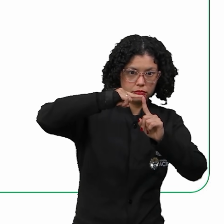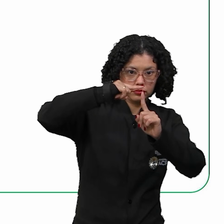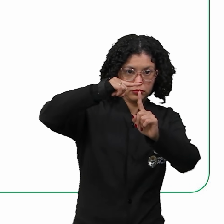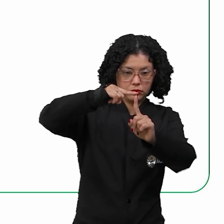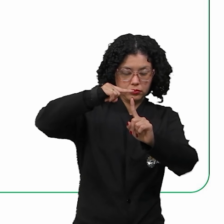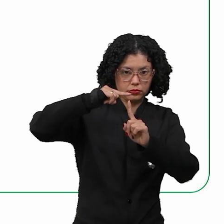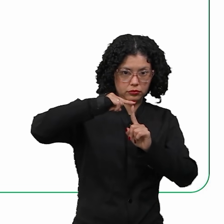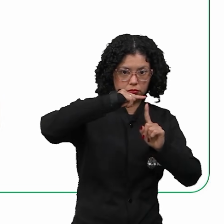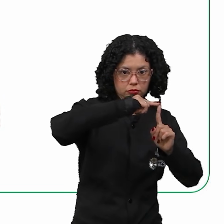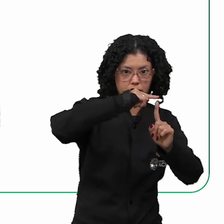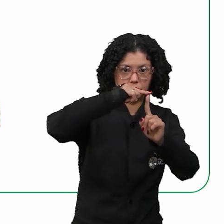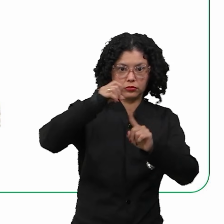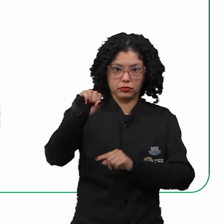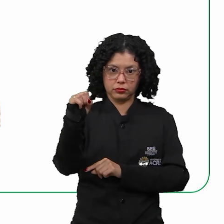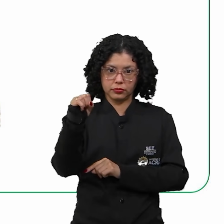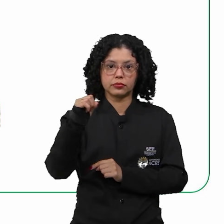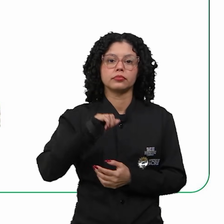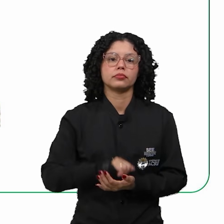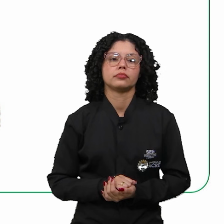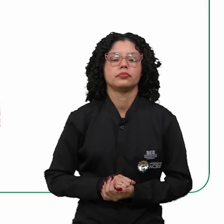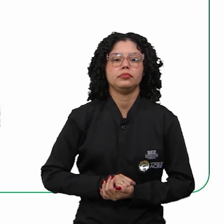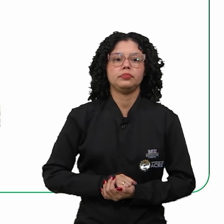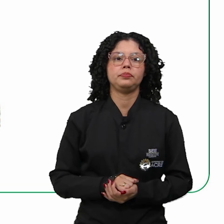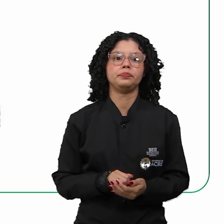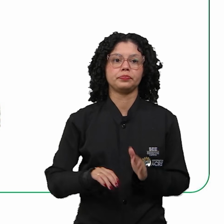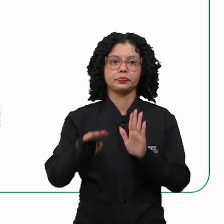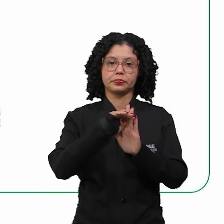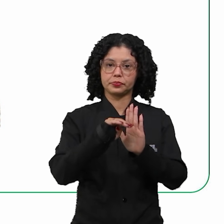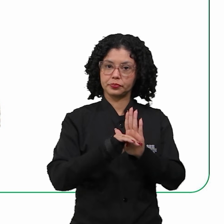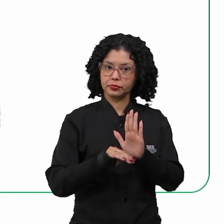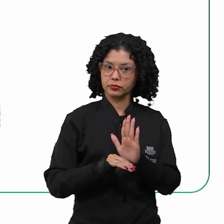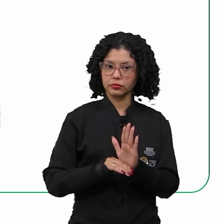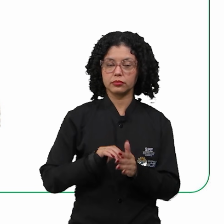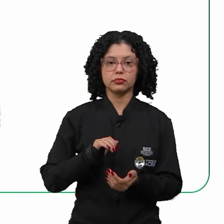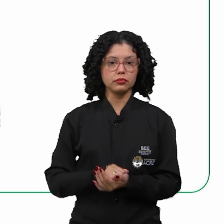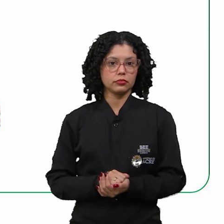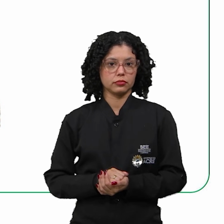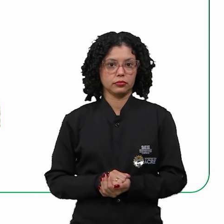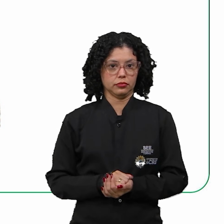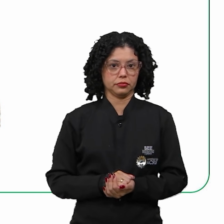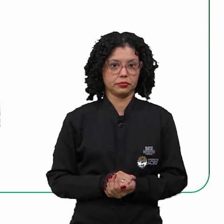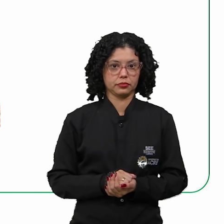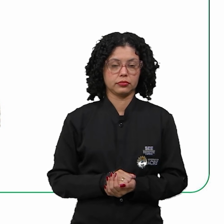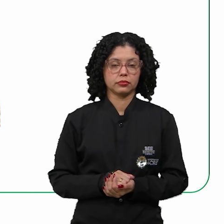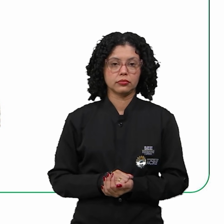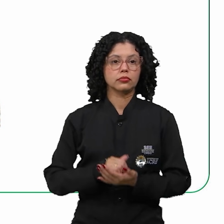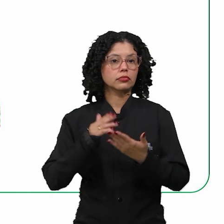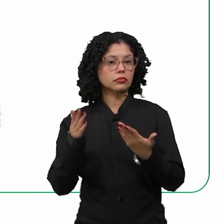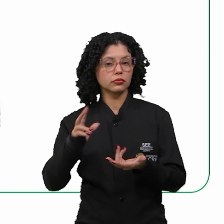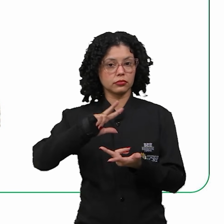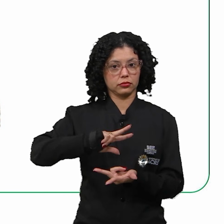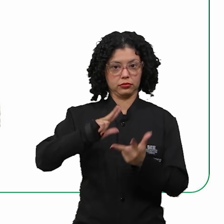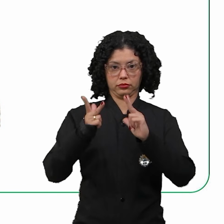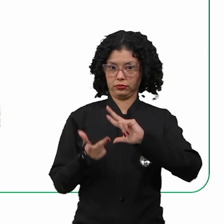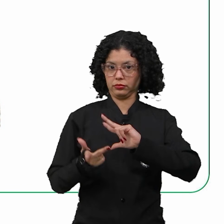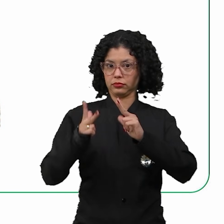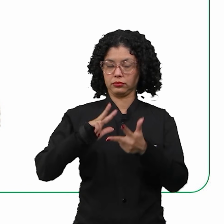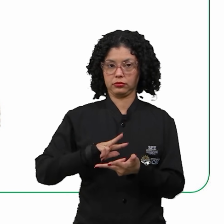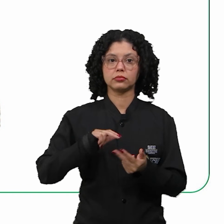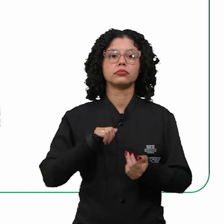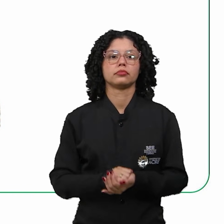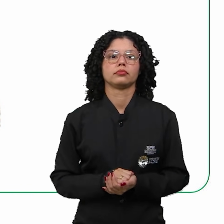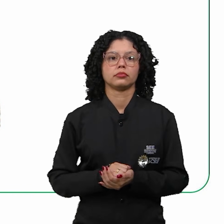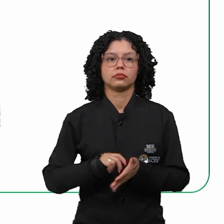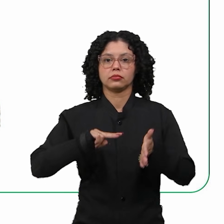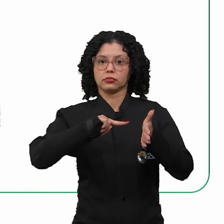ok? Então, classificação dos poliedros. Os poliedros, eles podem ser